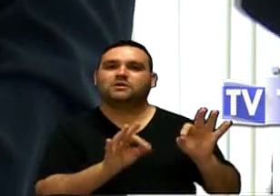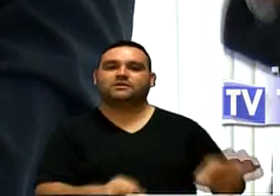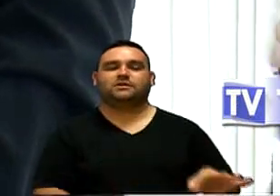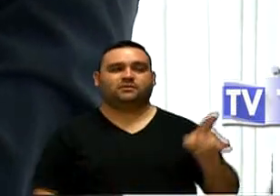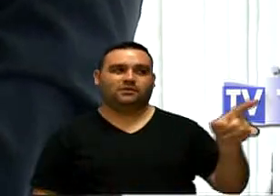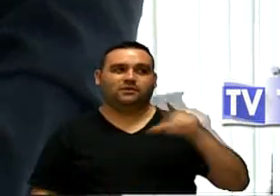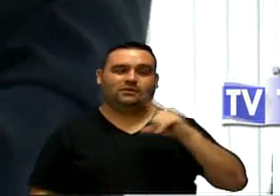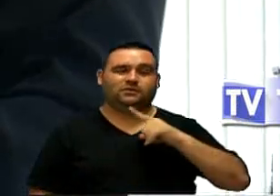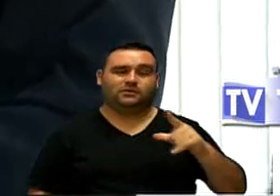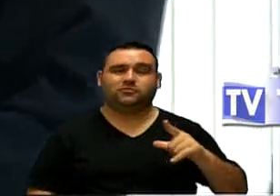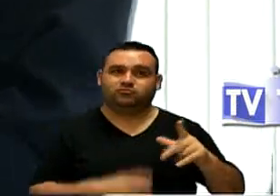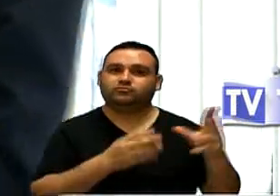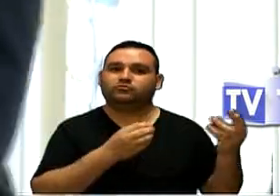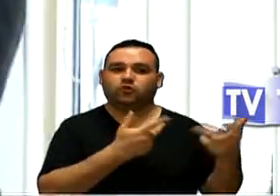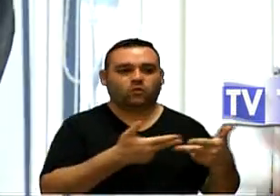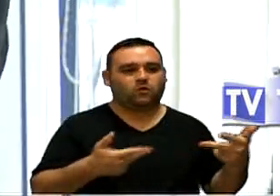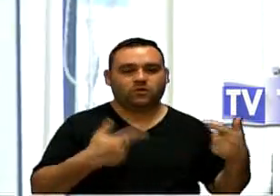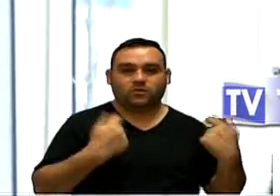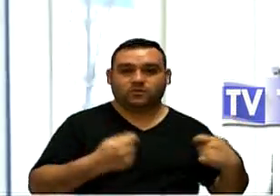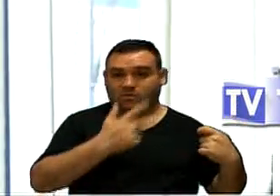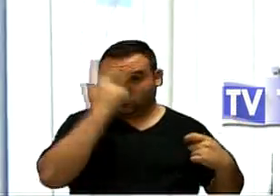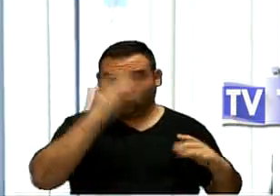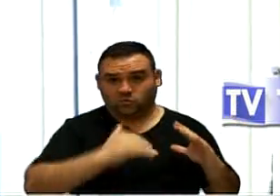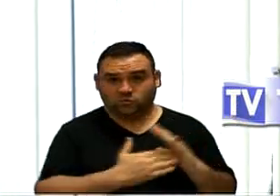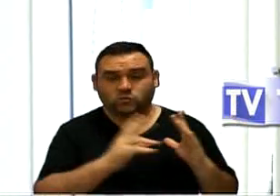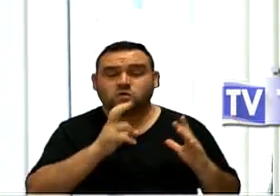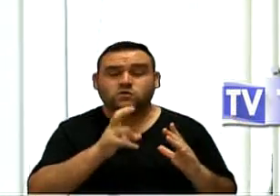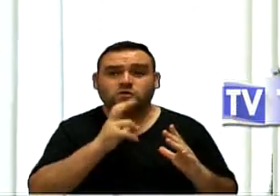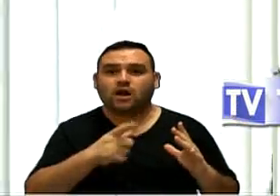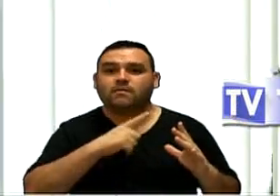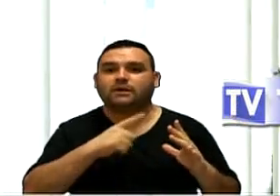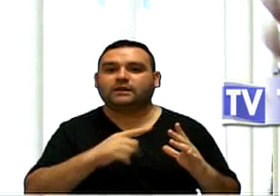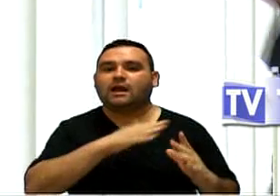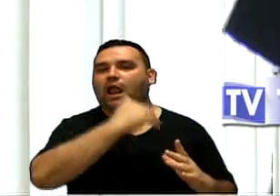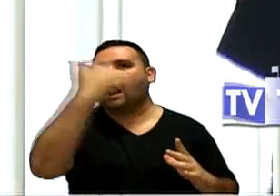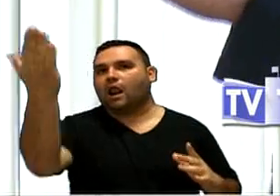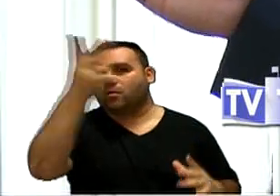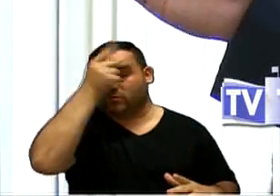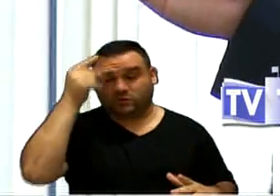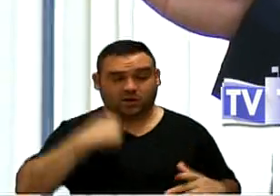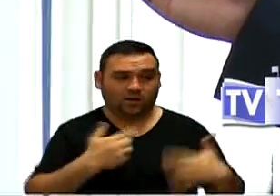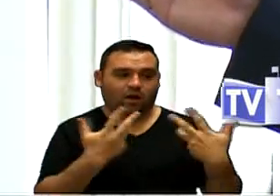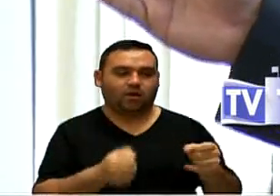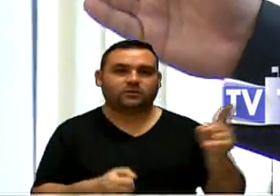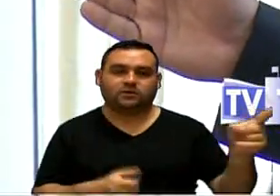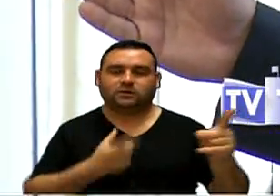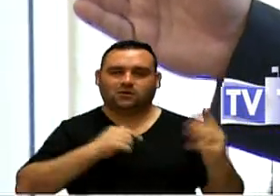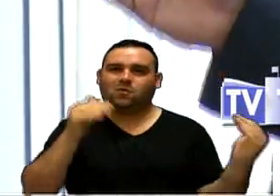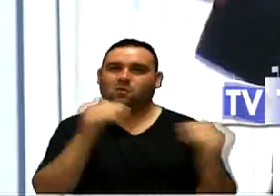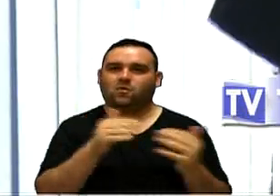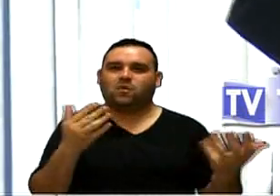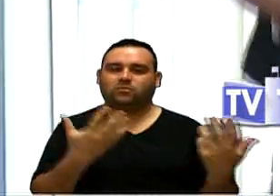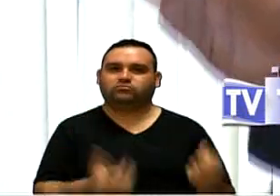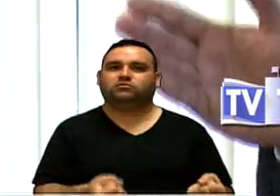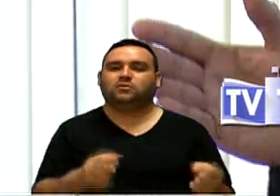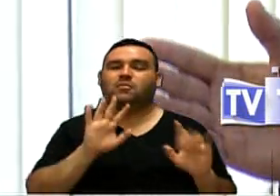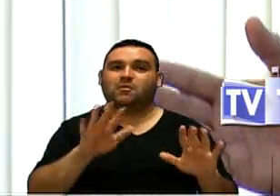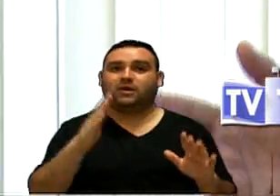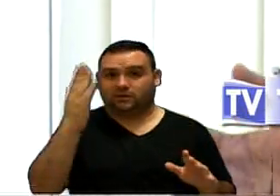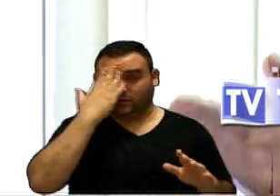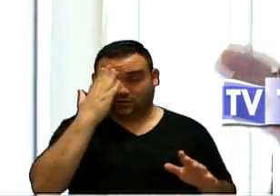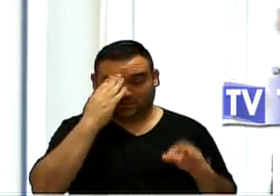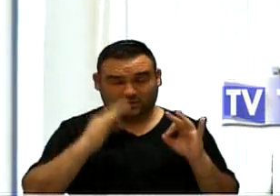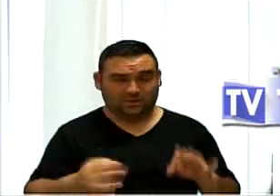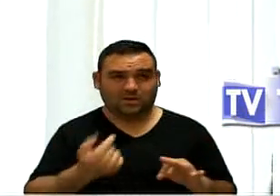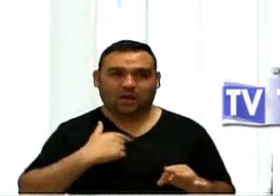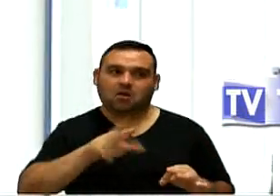no sentido de levar as demandas do povo sorocabano até o seu estandar. Então eu vou acatar a sugestão de Vossa Excelência, mas saiba, Vossa Excelência,